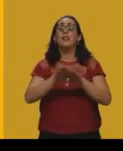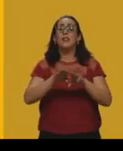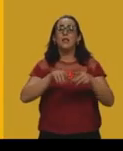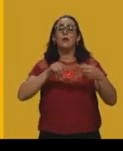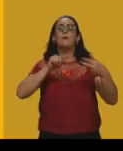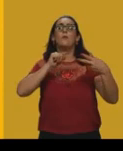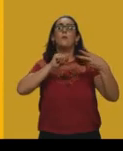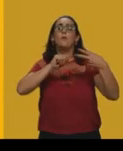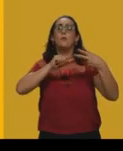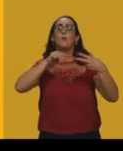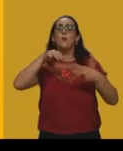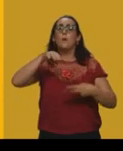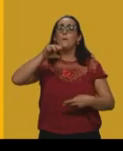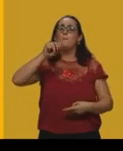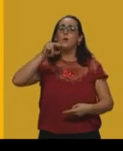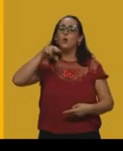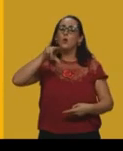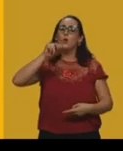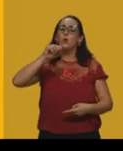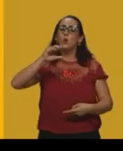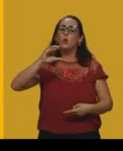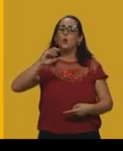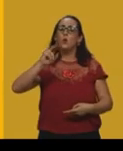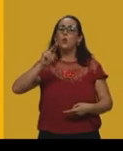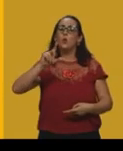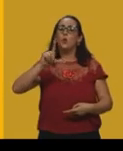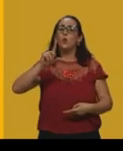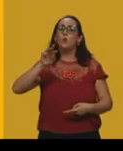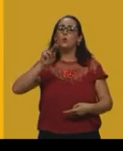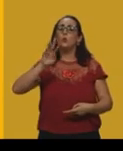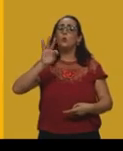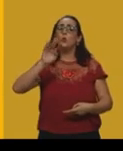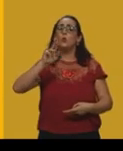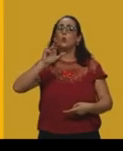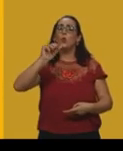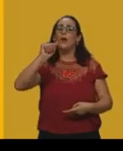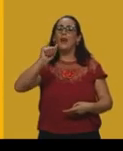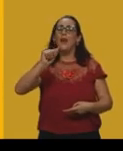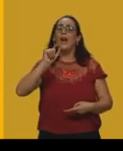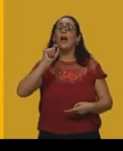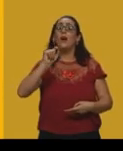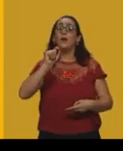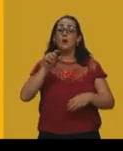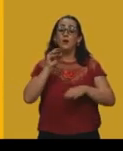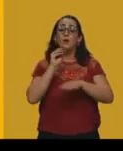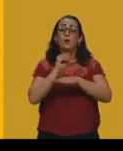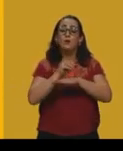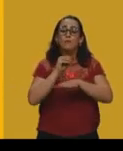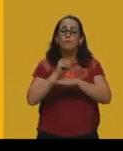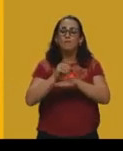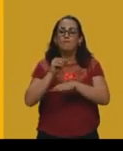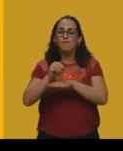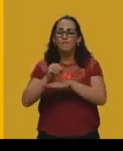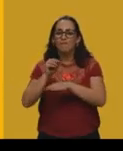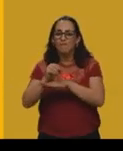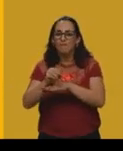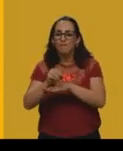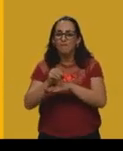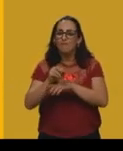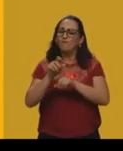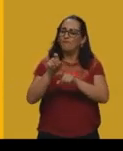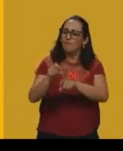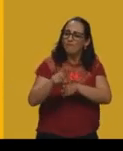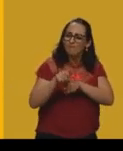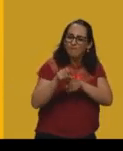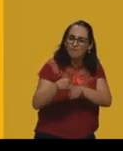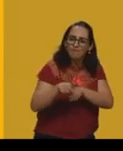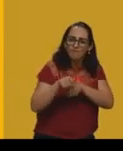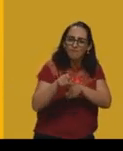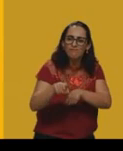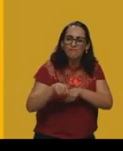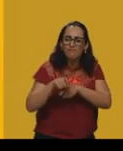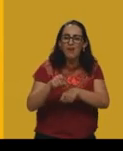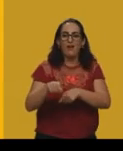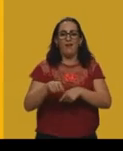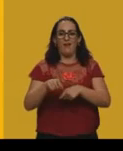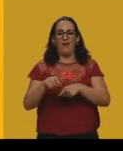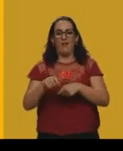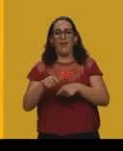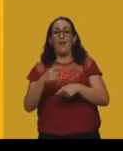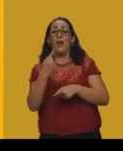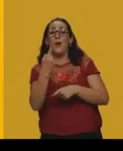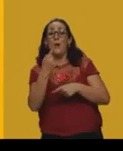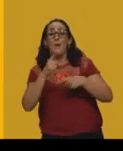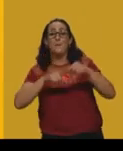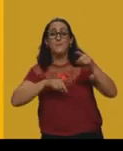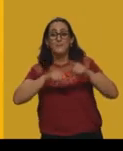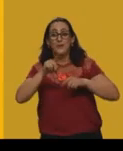que é o quê? É o cultivo de um produto. Então, assim, a gente tinha as atenções voltadas para um produto, que nesse caso é o açúcar, né?